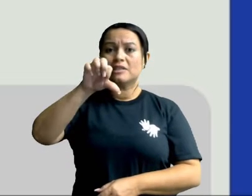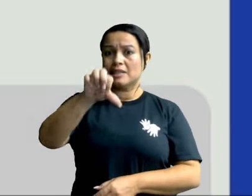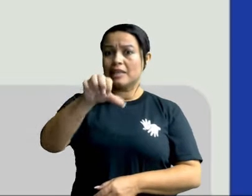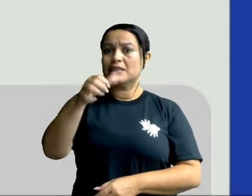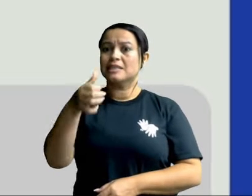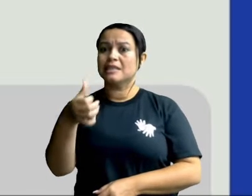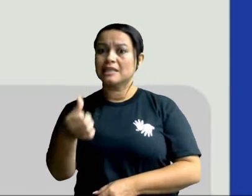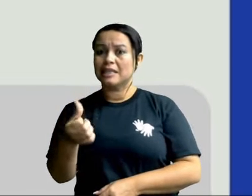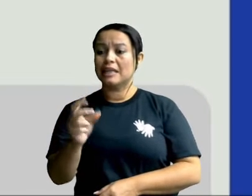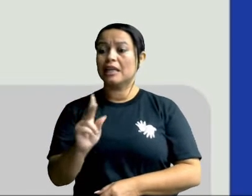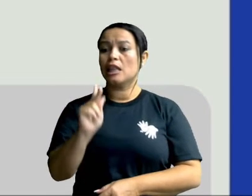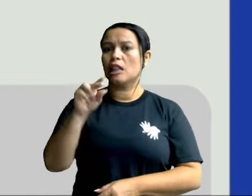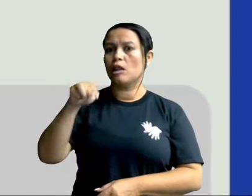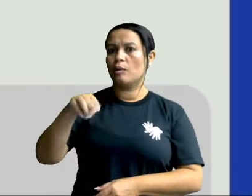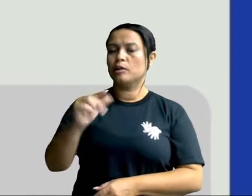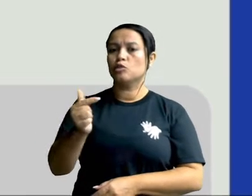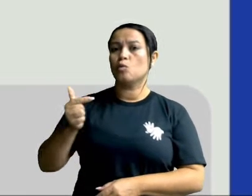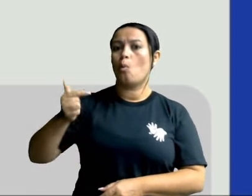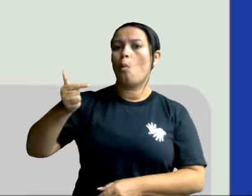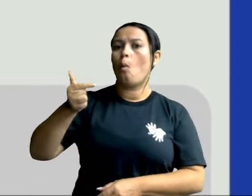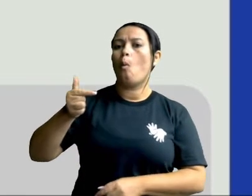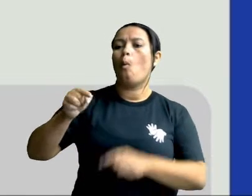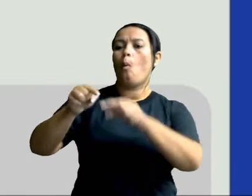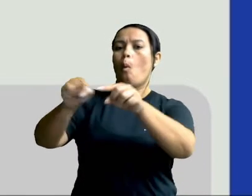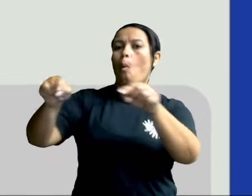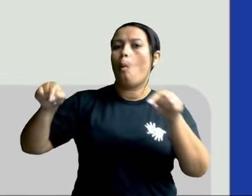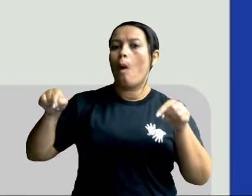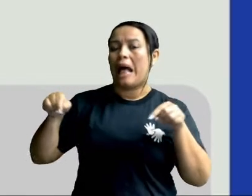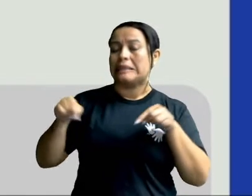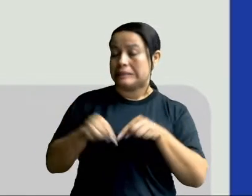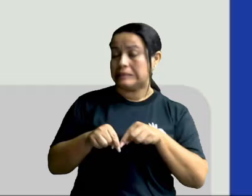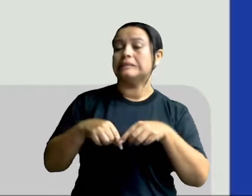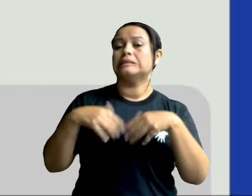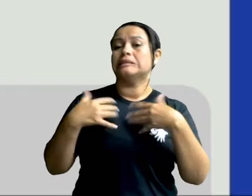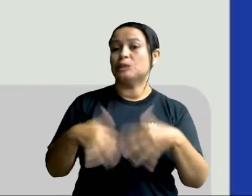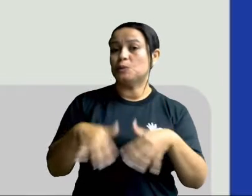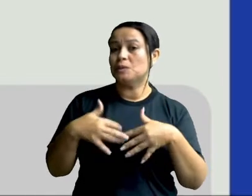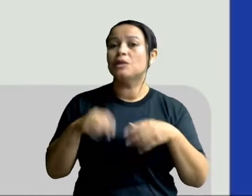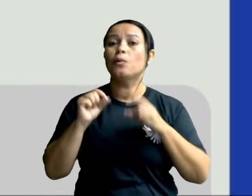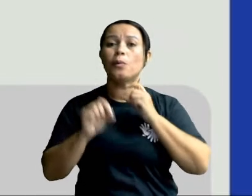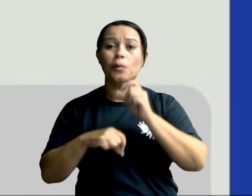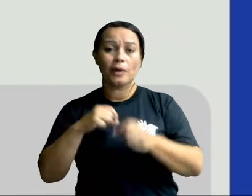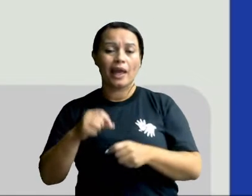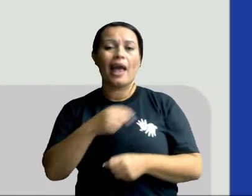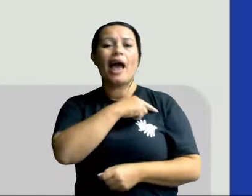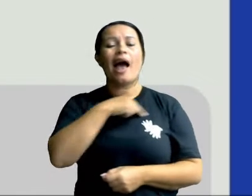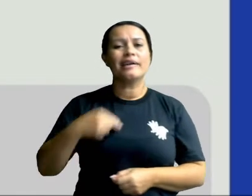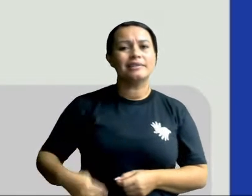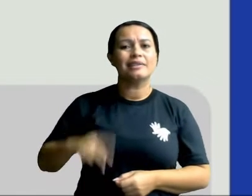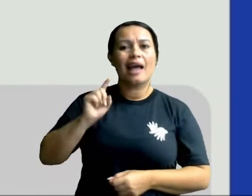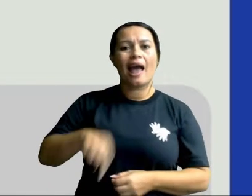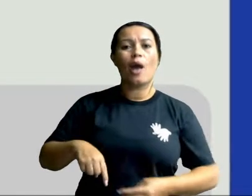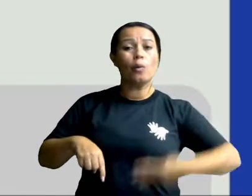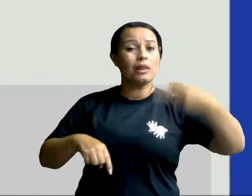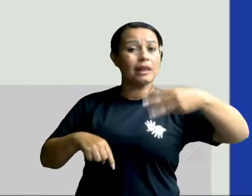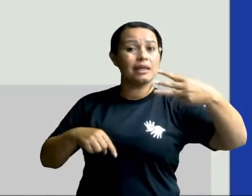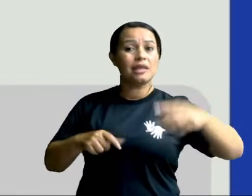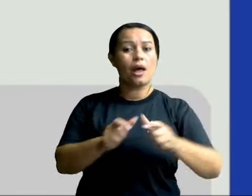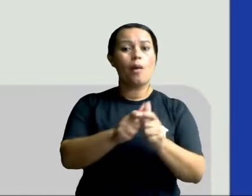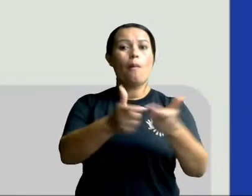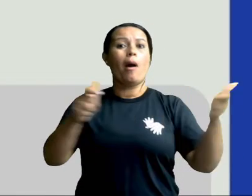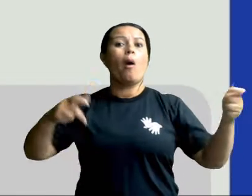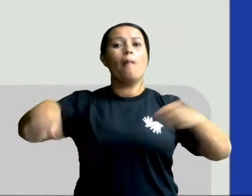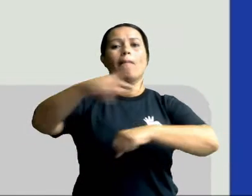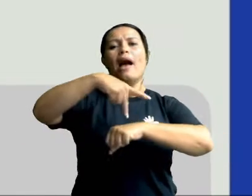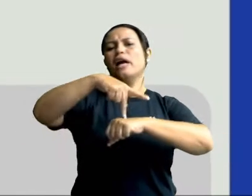9.596.960 km². A China ocupa 25% da superfície do continente asiático e é o terceiro maior país do mundo em